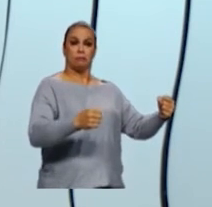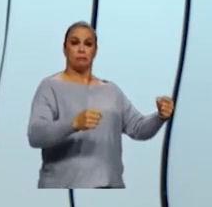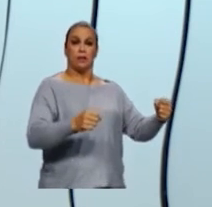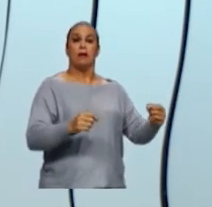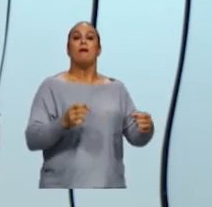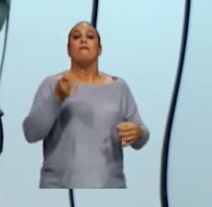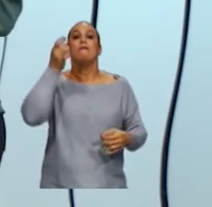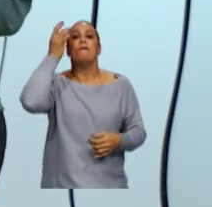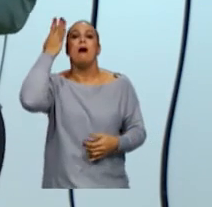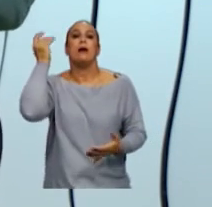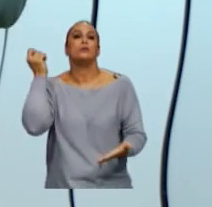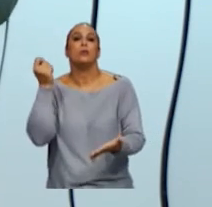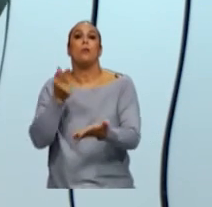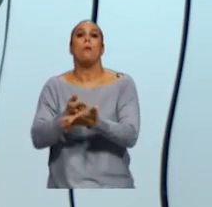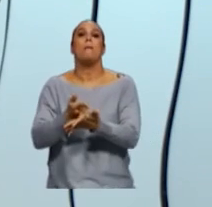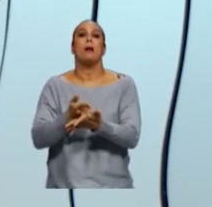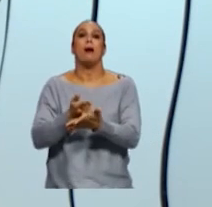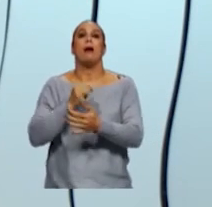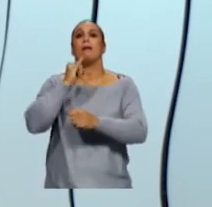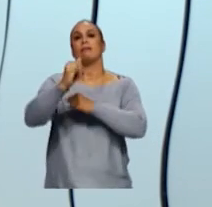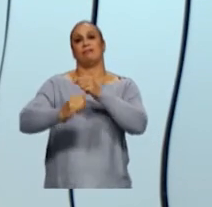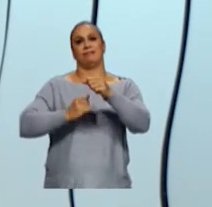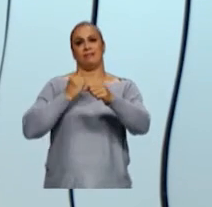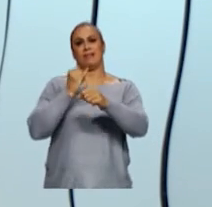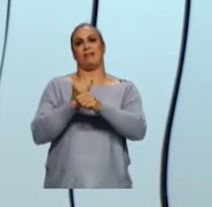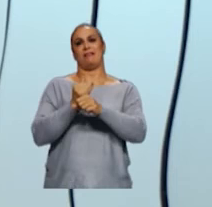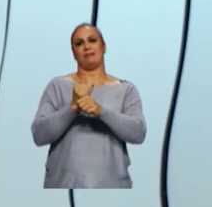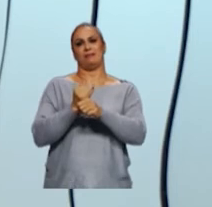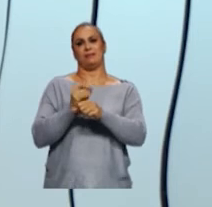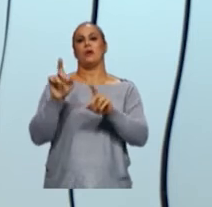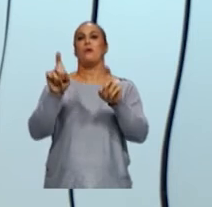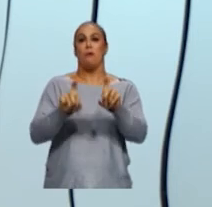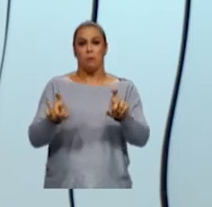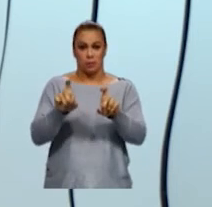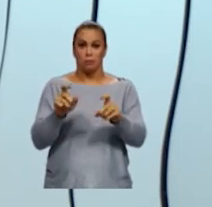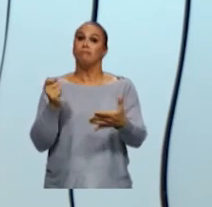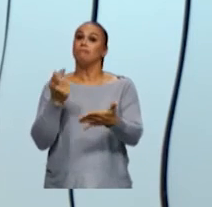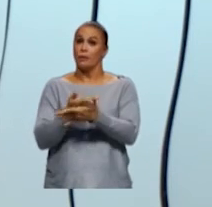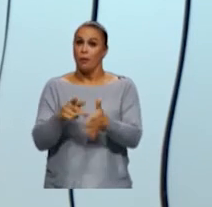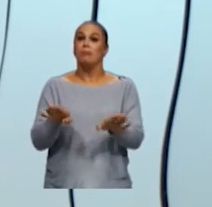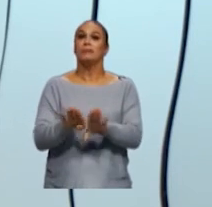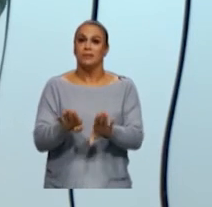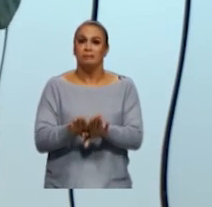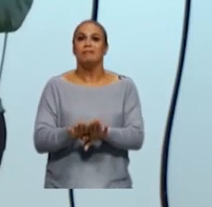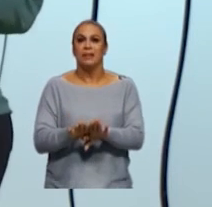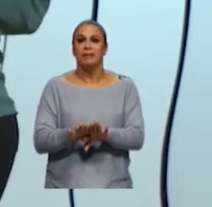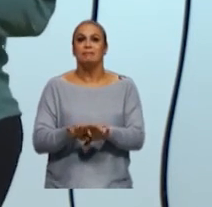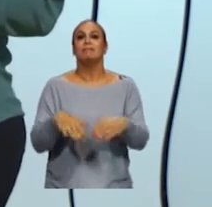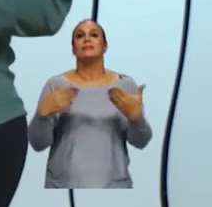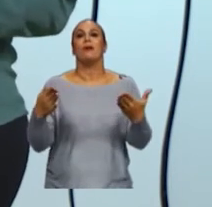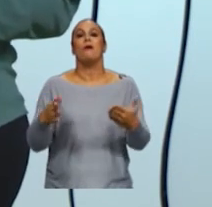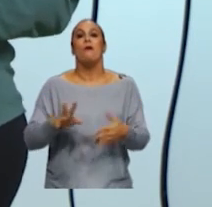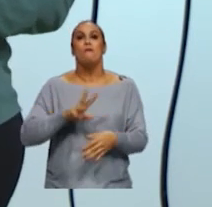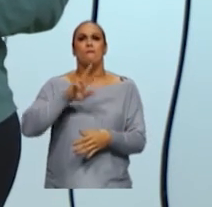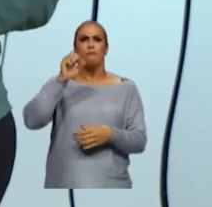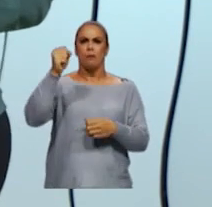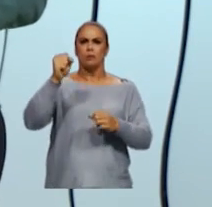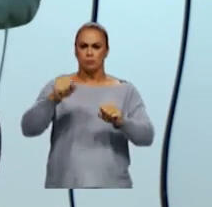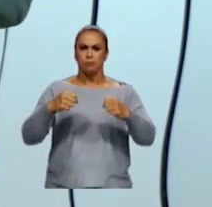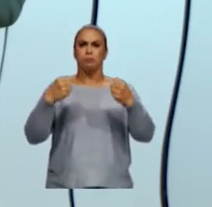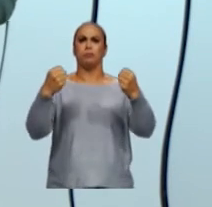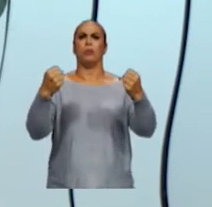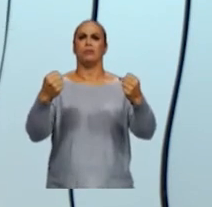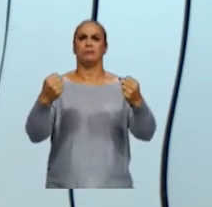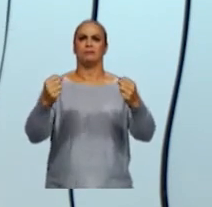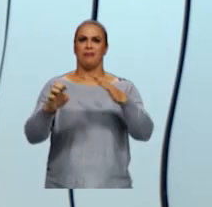Também via internet. Então, a propagação dos meios de comunicação fortalece ainda mais essas empresas. Chegando